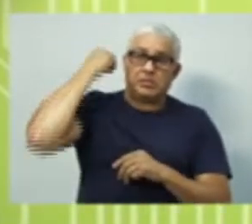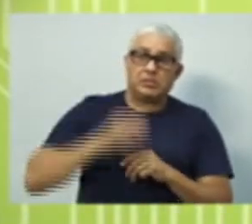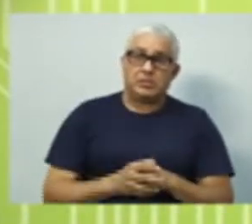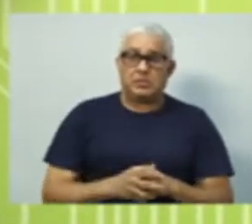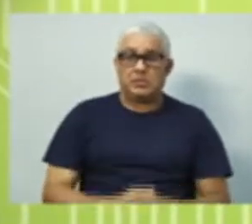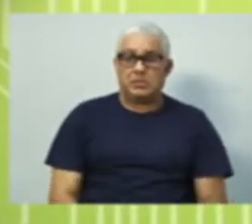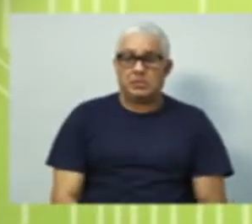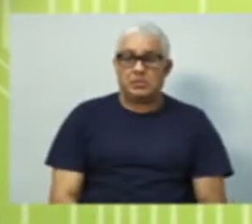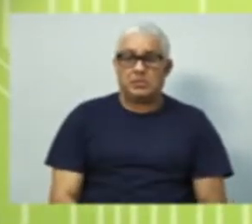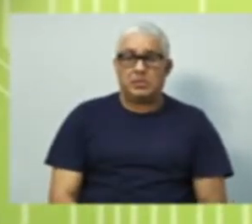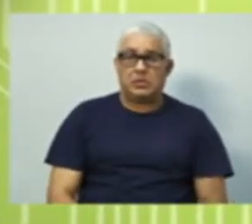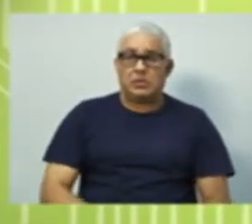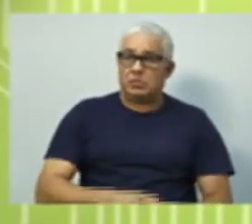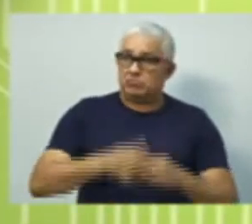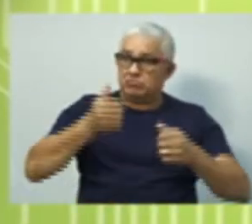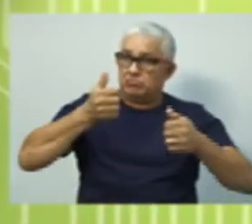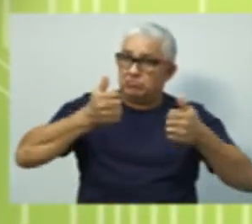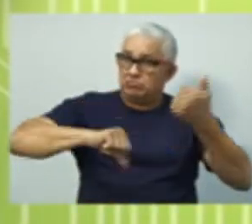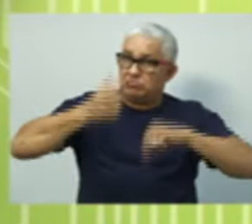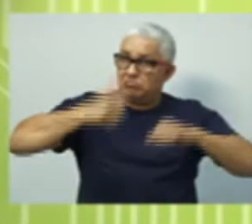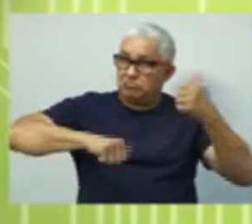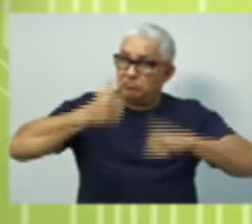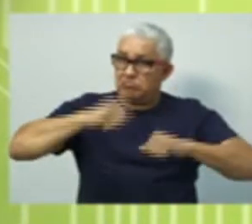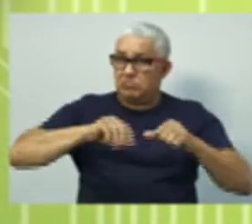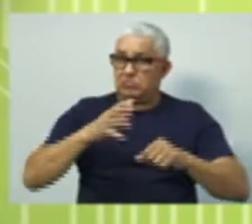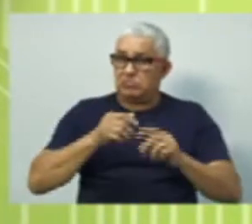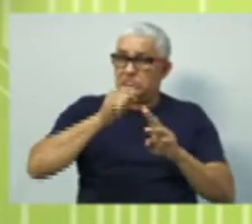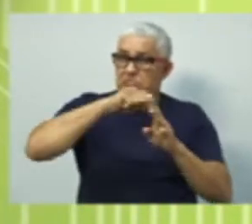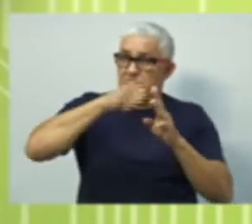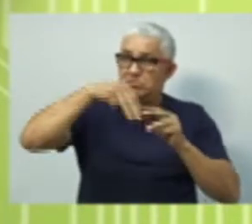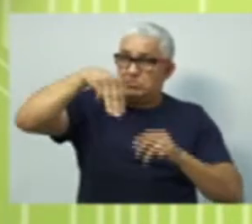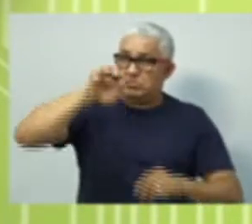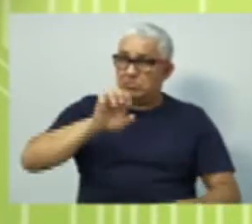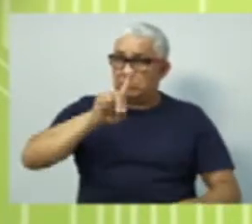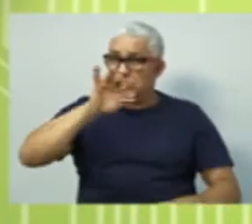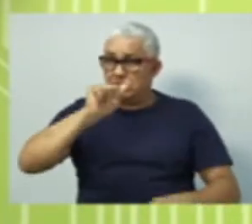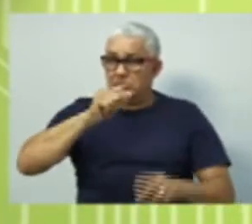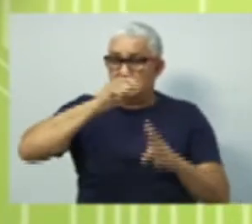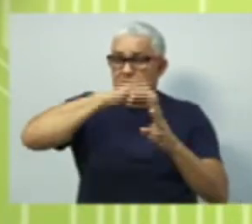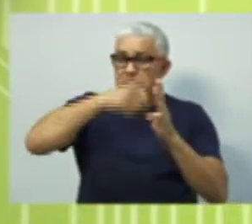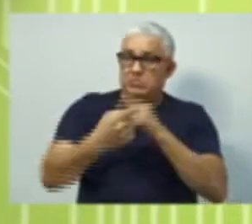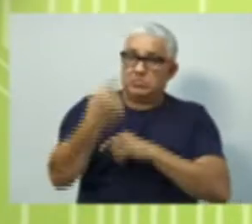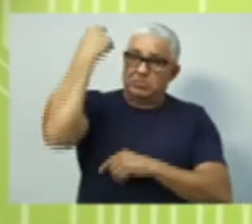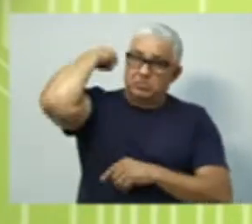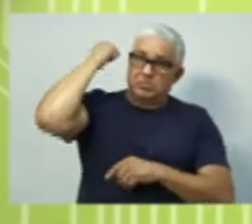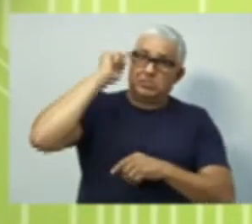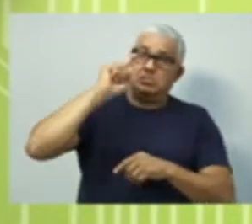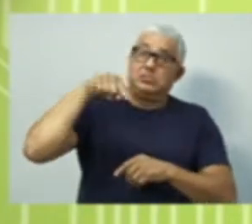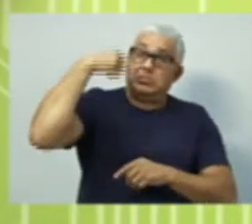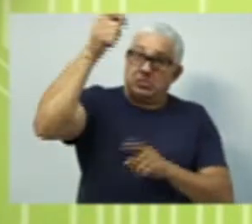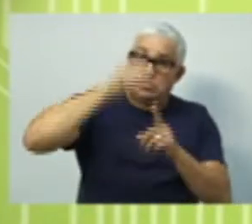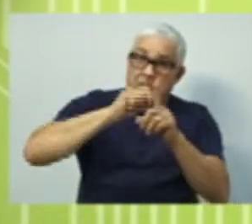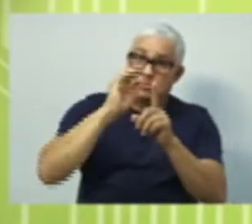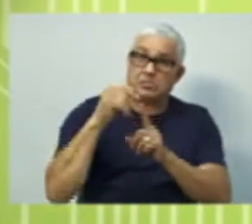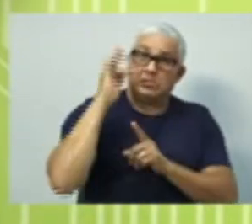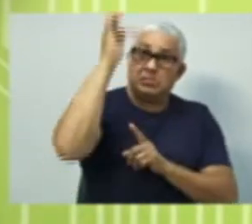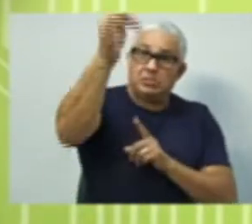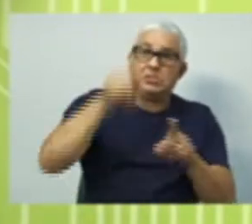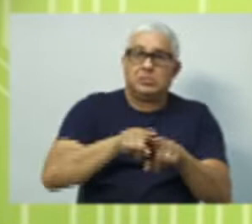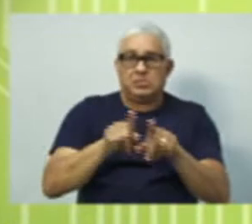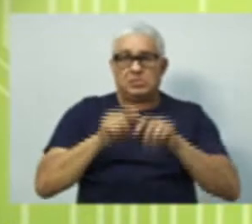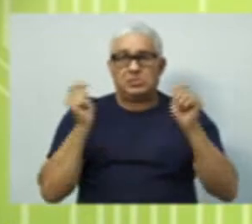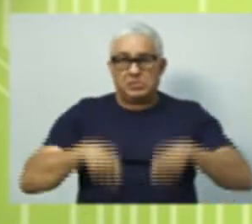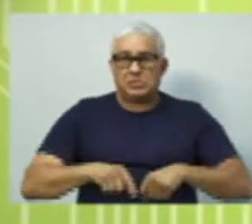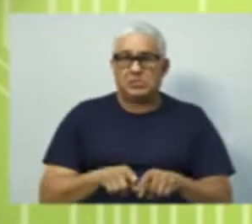realidade mais real. Você faz a média dos 3 últimos meses e projeta para o mês seguinte. Isso é uma das formas de você fazer a parte